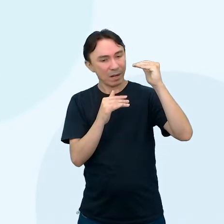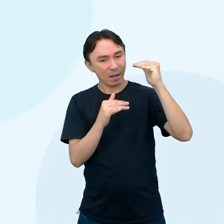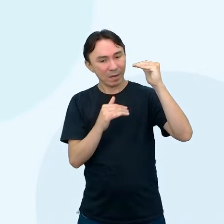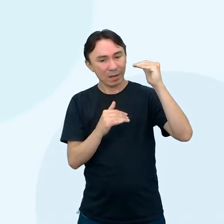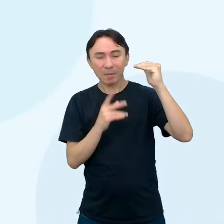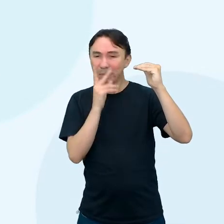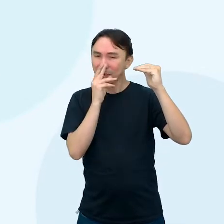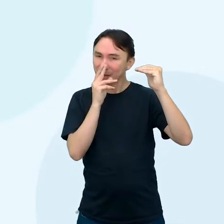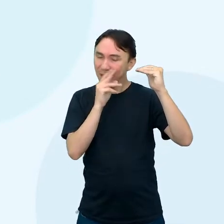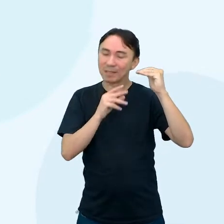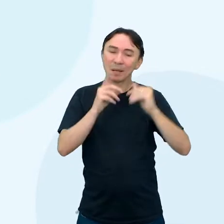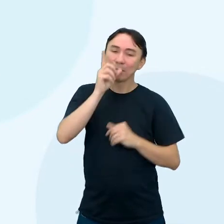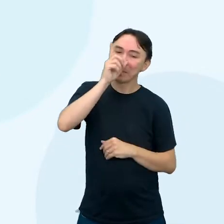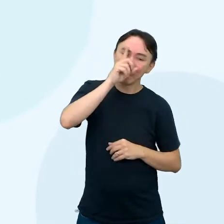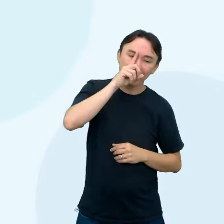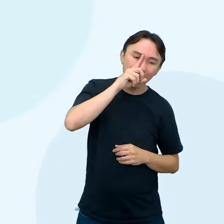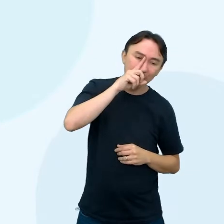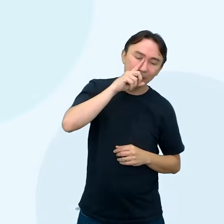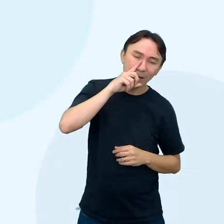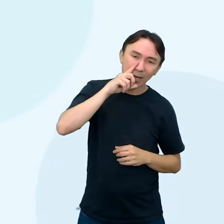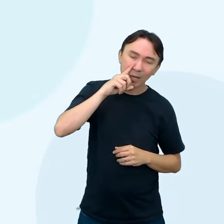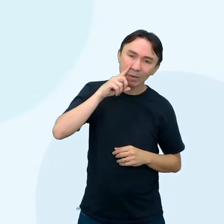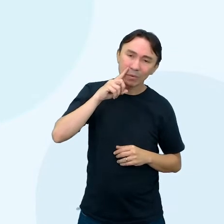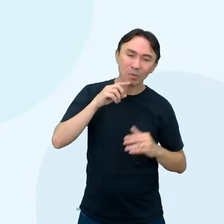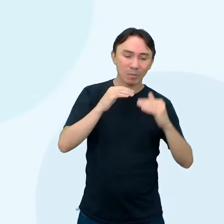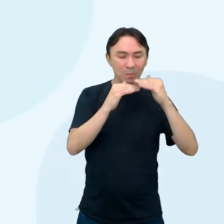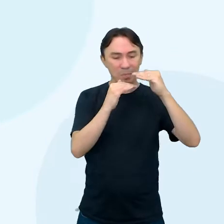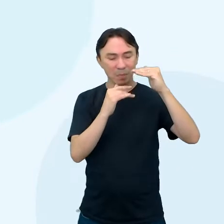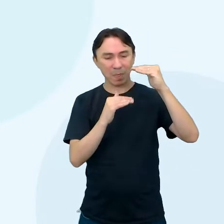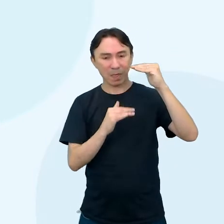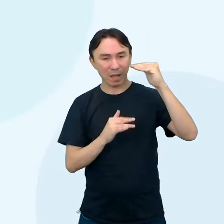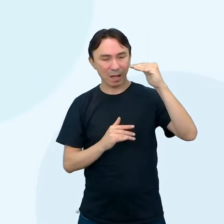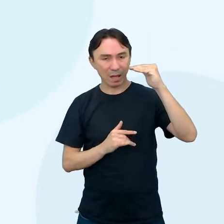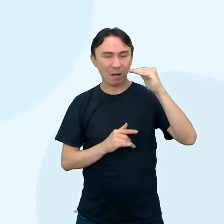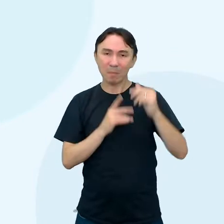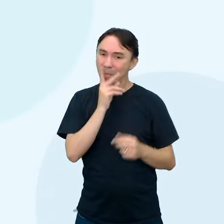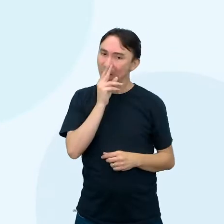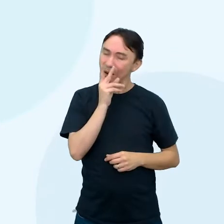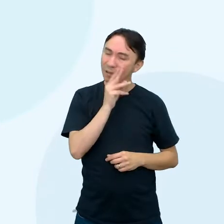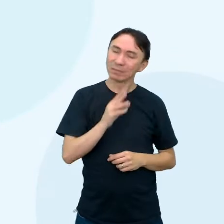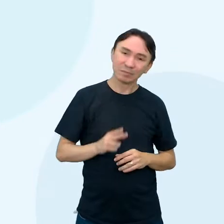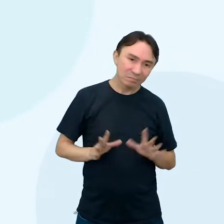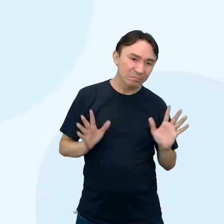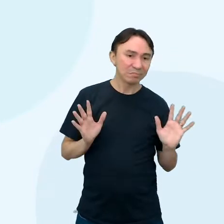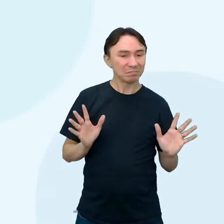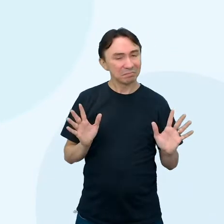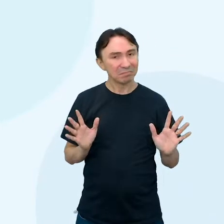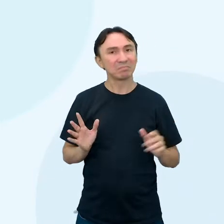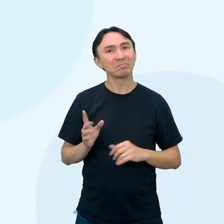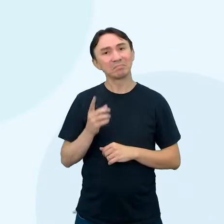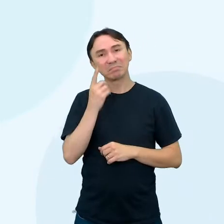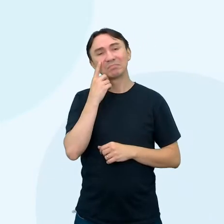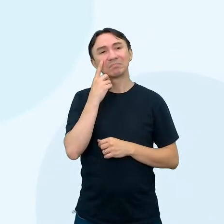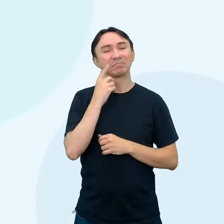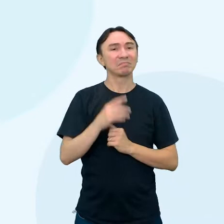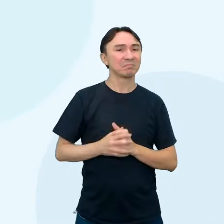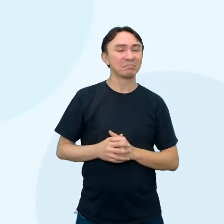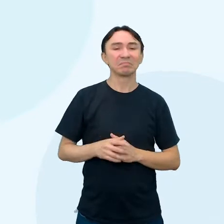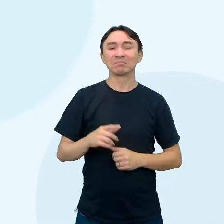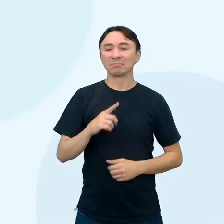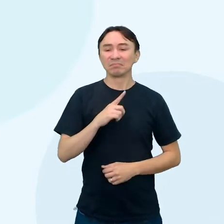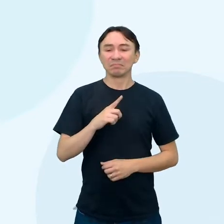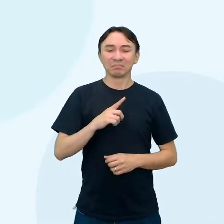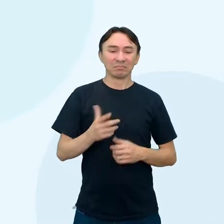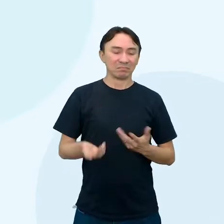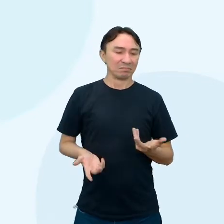mais amarelado nas partes de baixo. Então, me parece aí que, né, tem solos ou composições